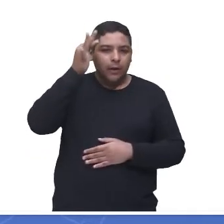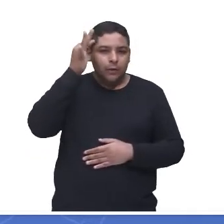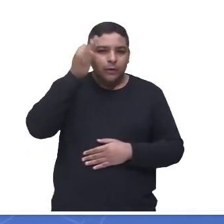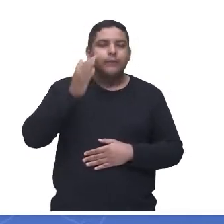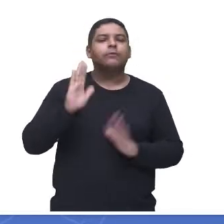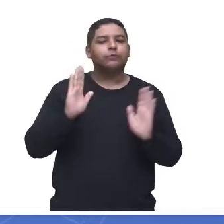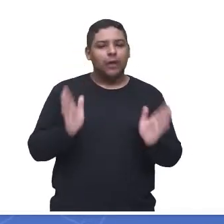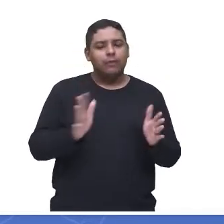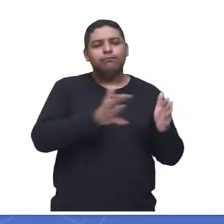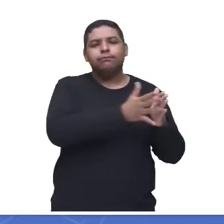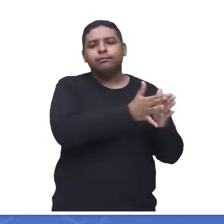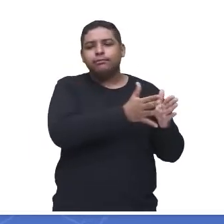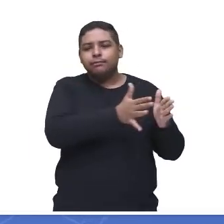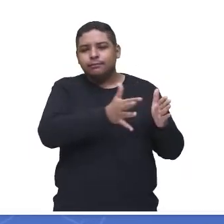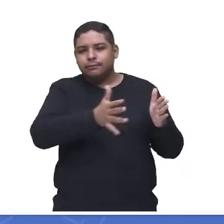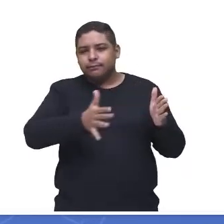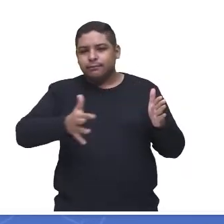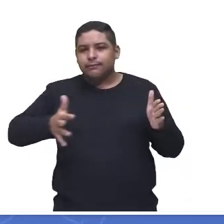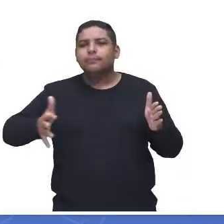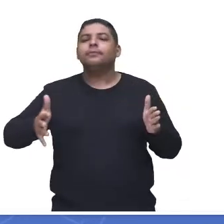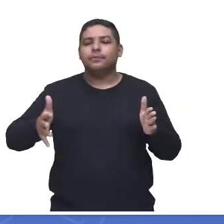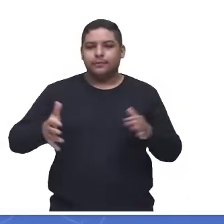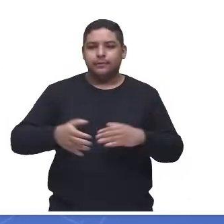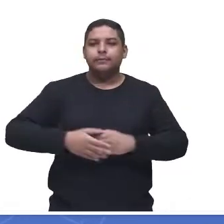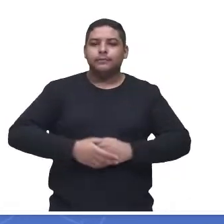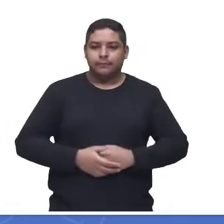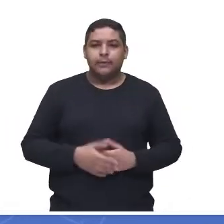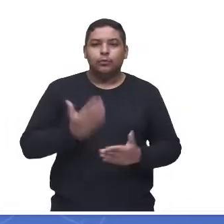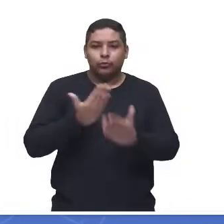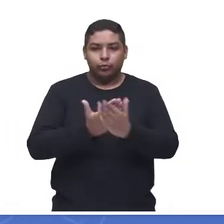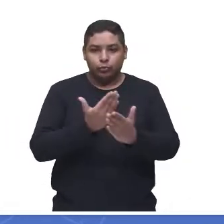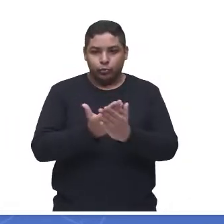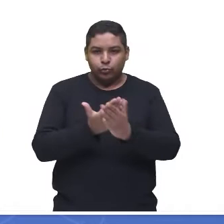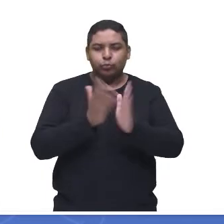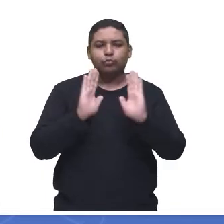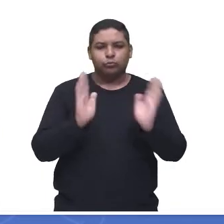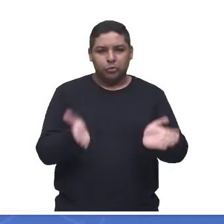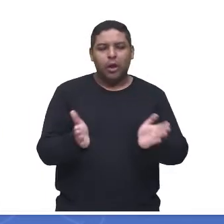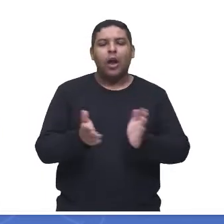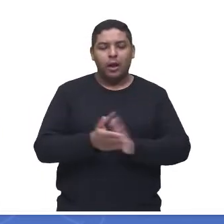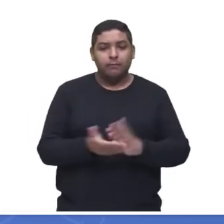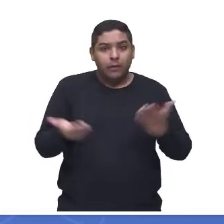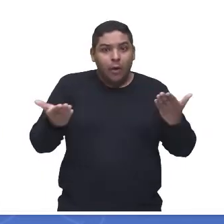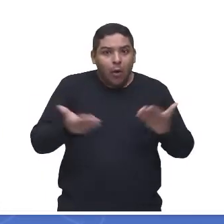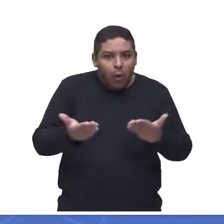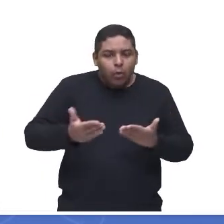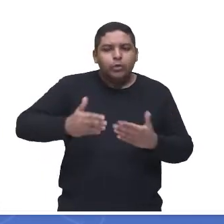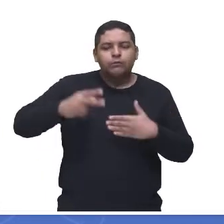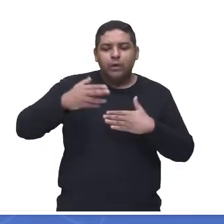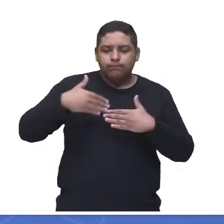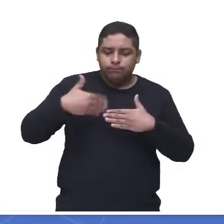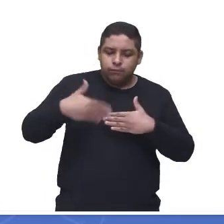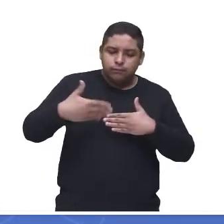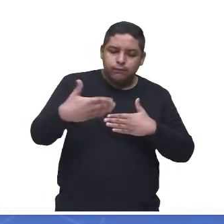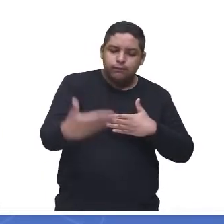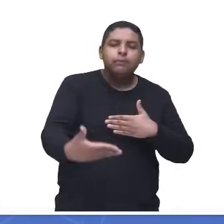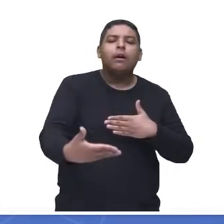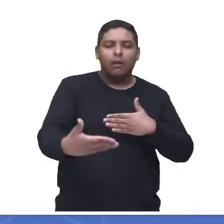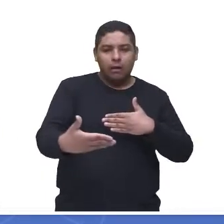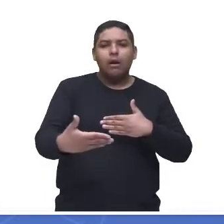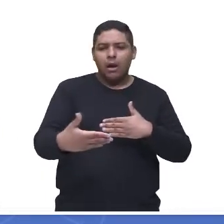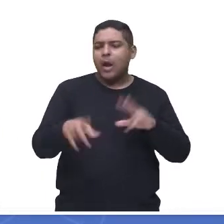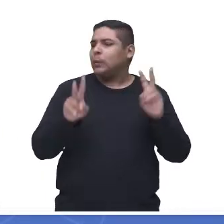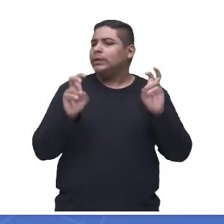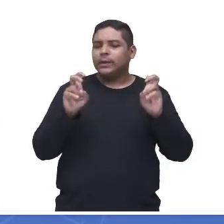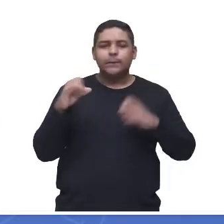bom percurso, né? Durante essa caminhada dos nossos estudos. E hoje, então, nós vamos dar continuidade aqui, falando de um assunto